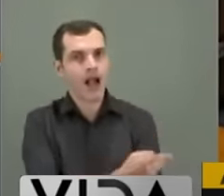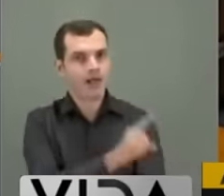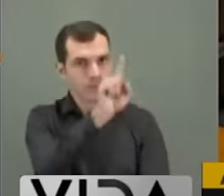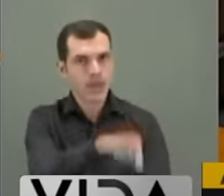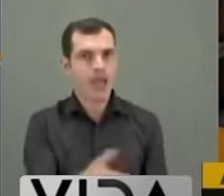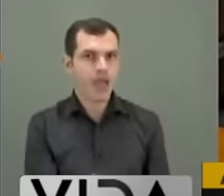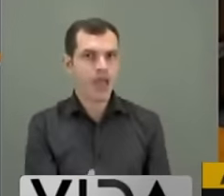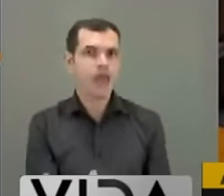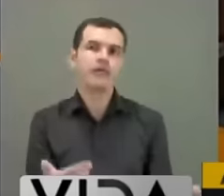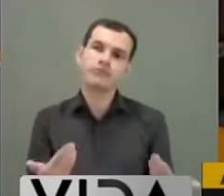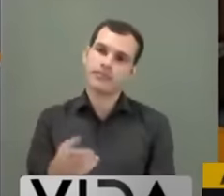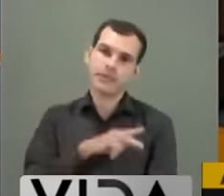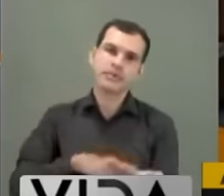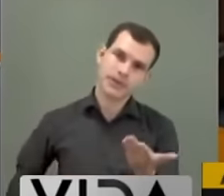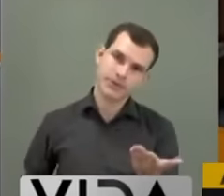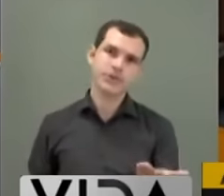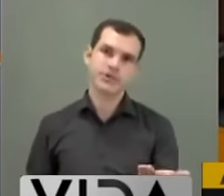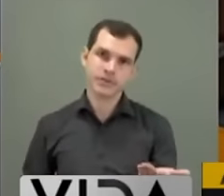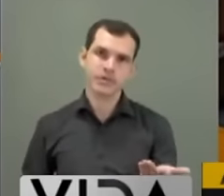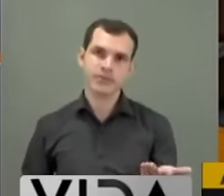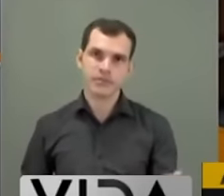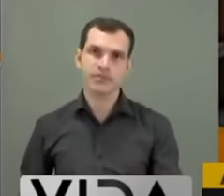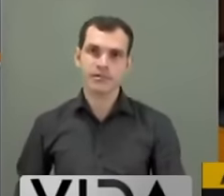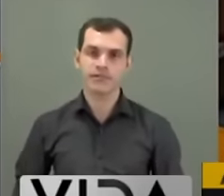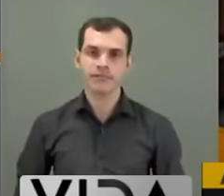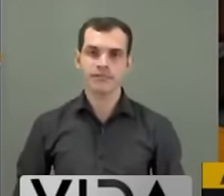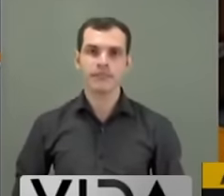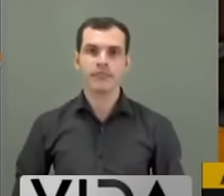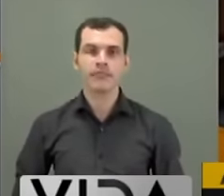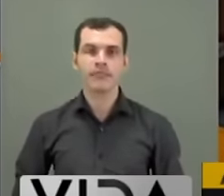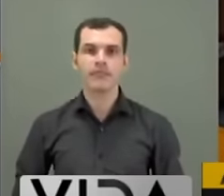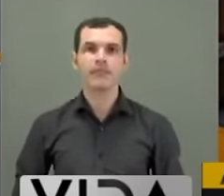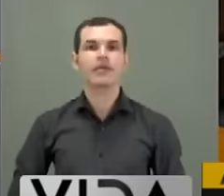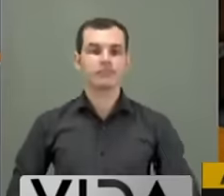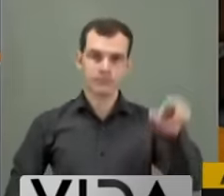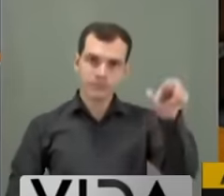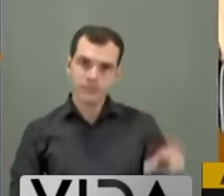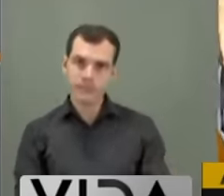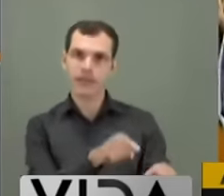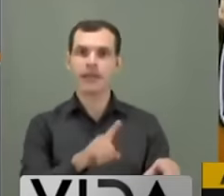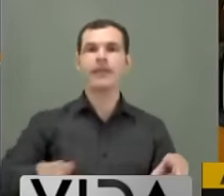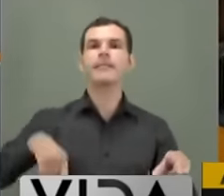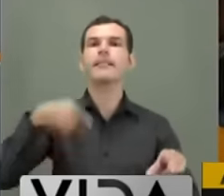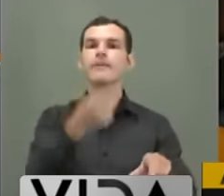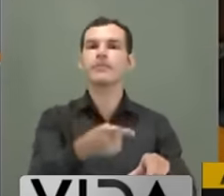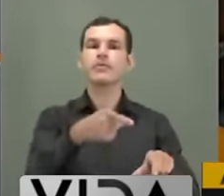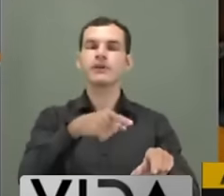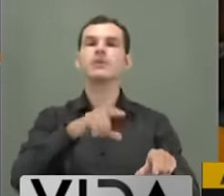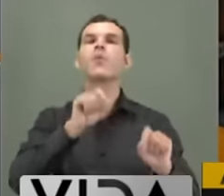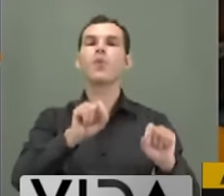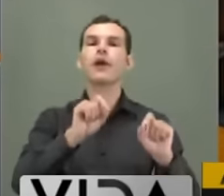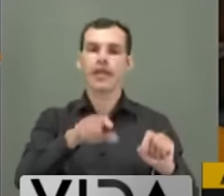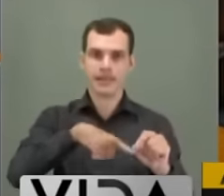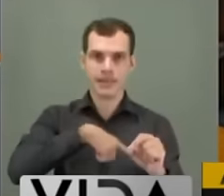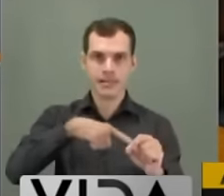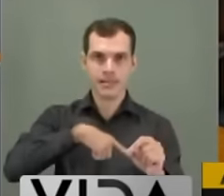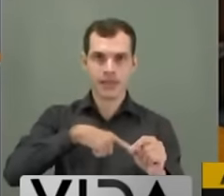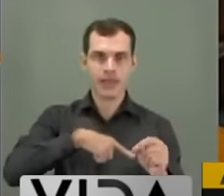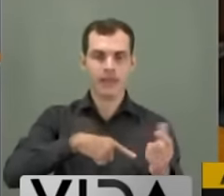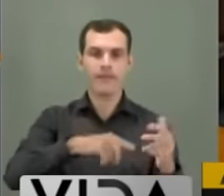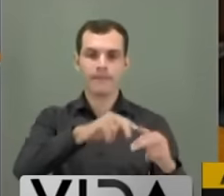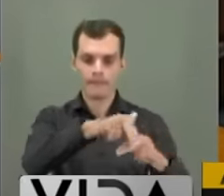presidente, ele foi enquadrado, posteriormente a isso, houve o indiciamento dele por aquilo que